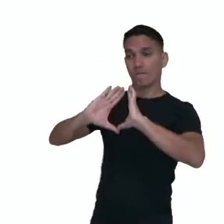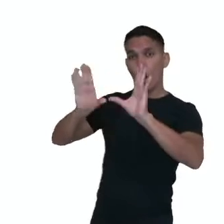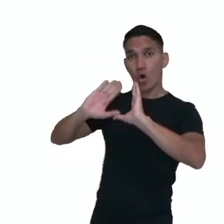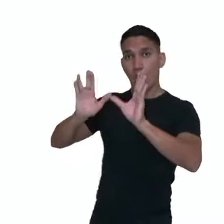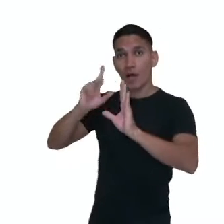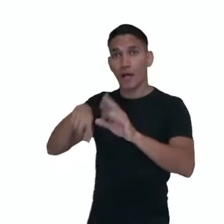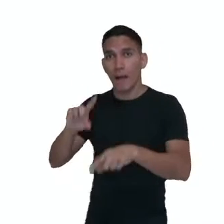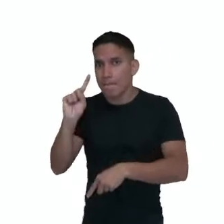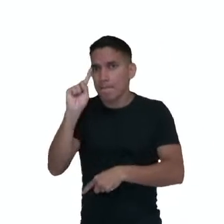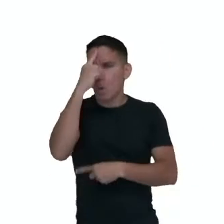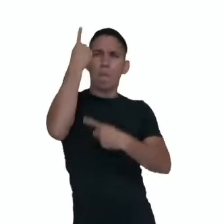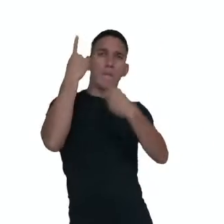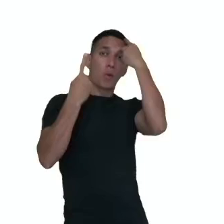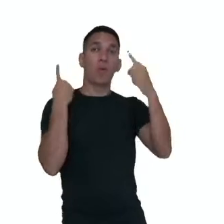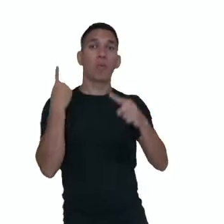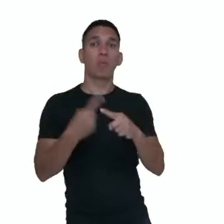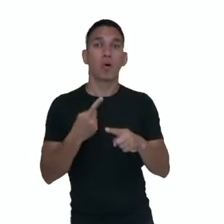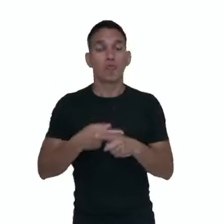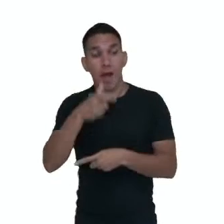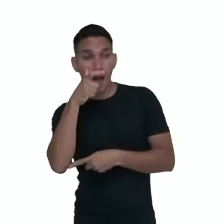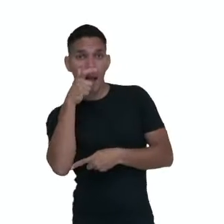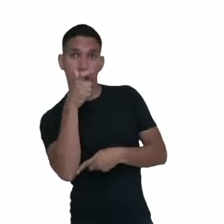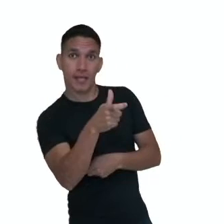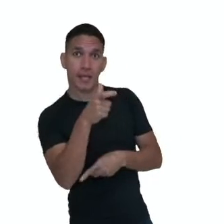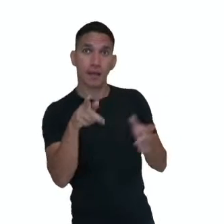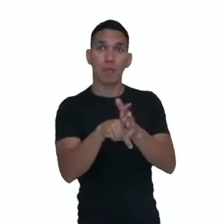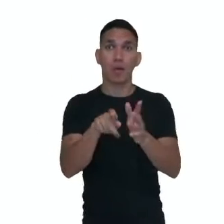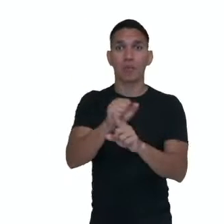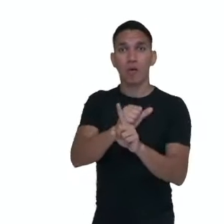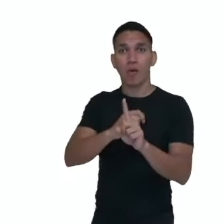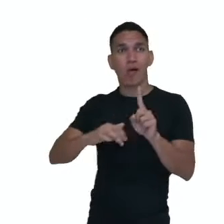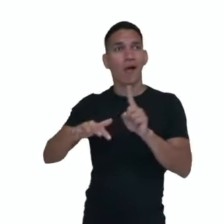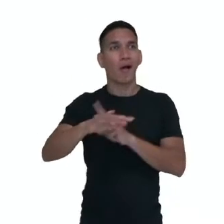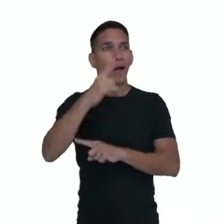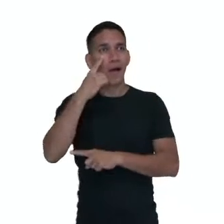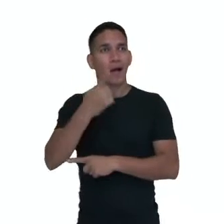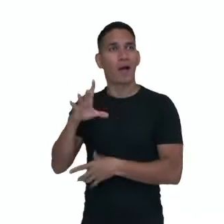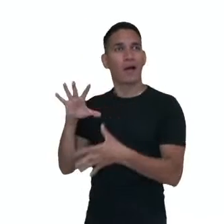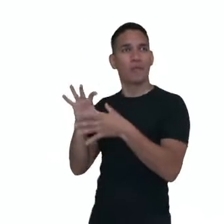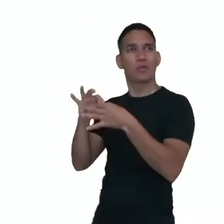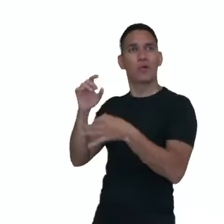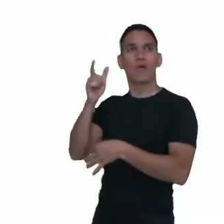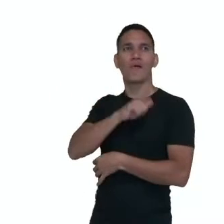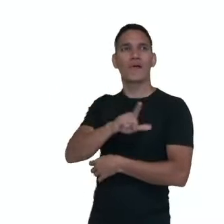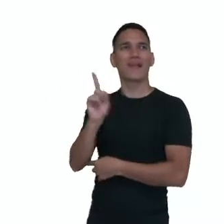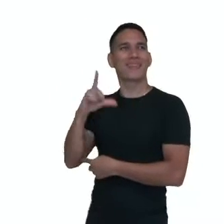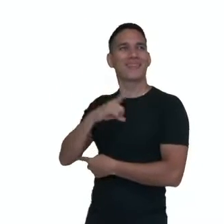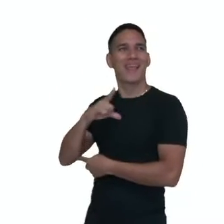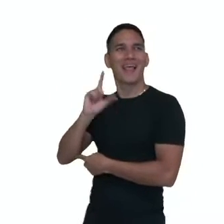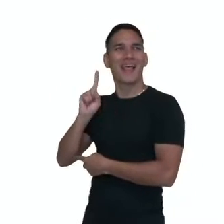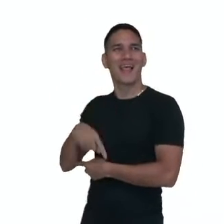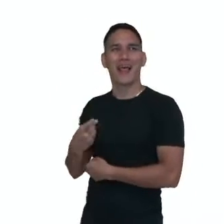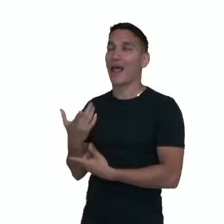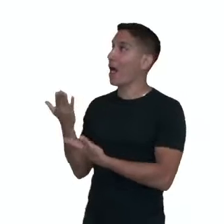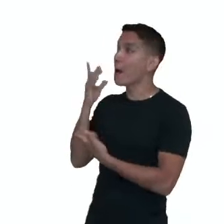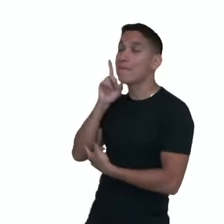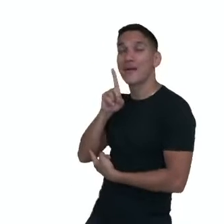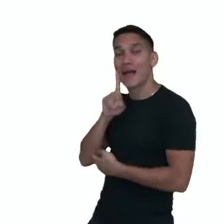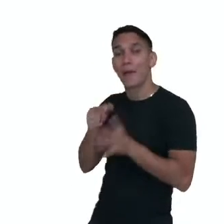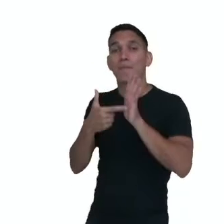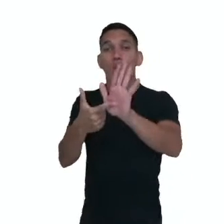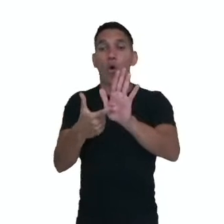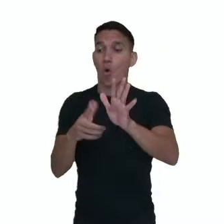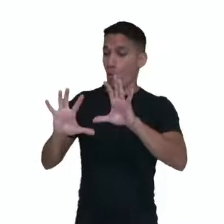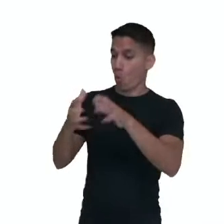que foi inventado a partir dos interesses da elite cristã americana, que representava representação de uma classe